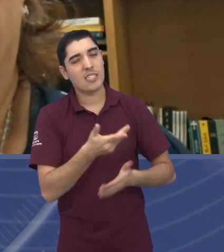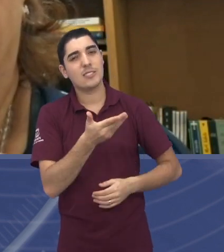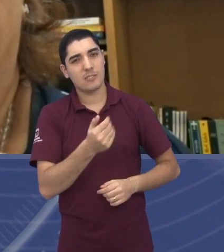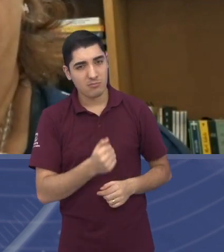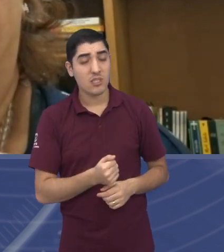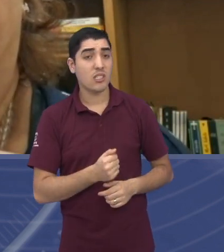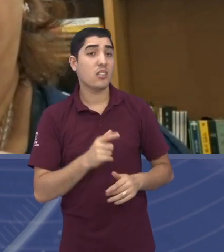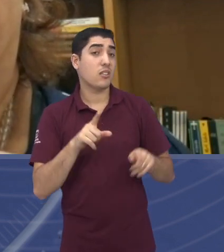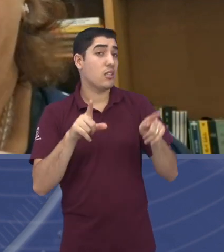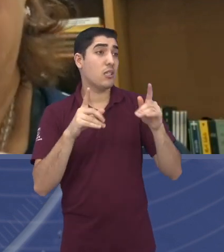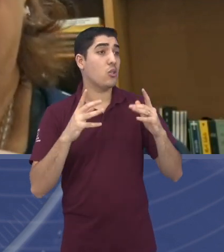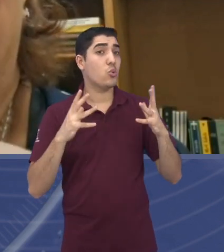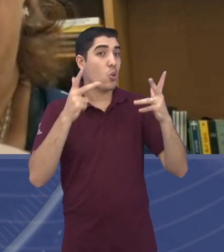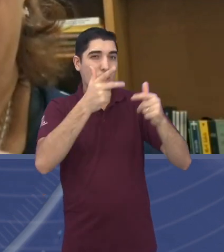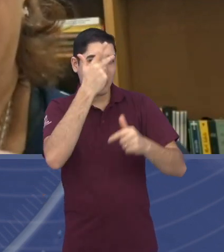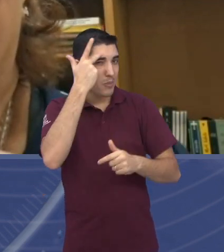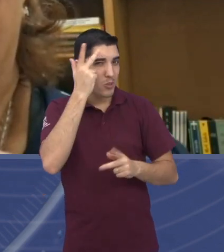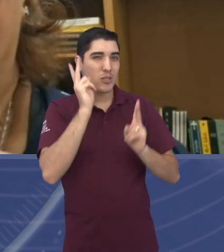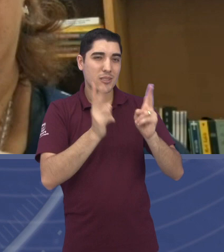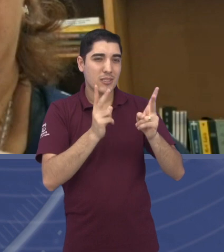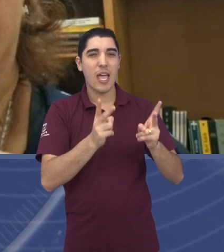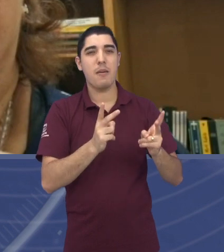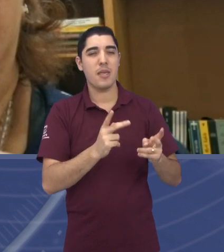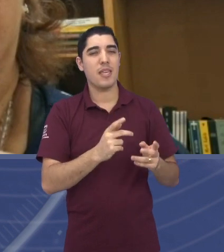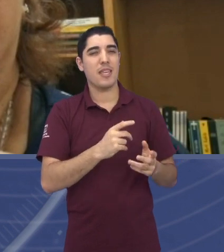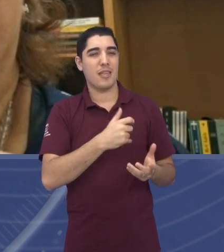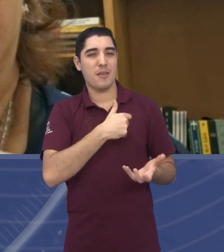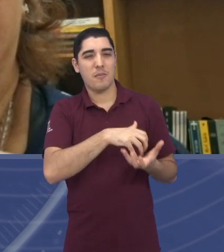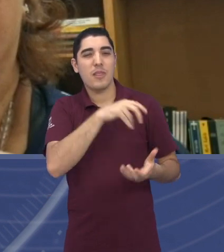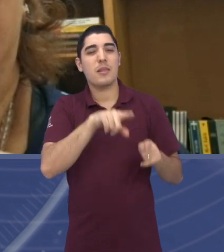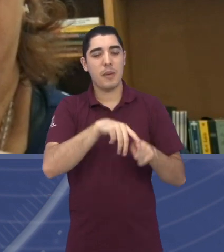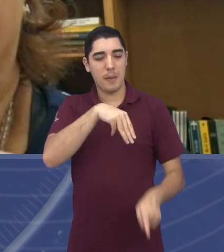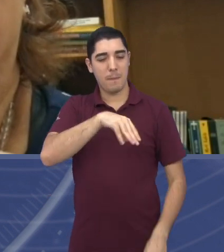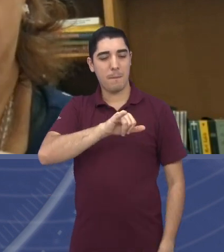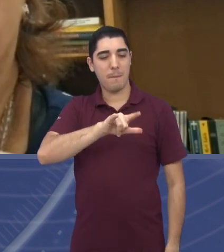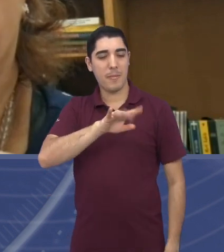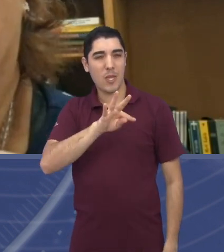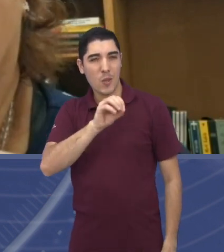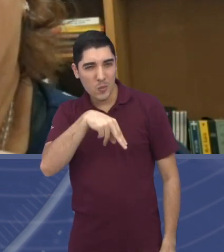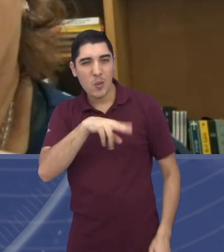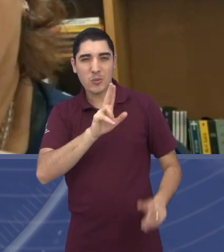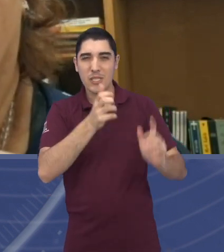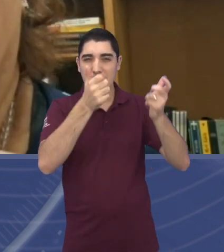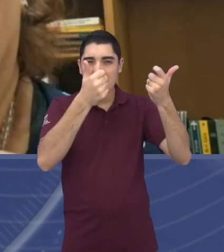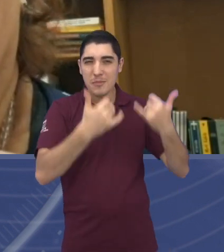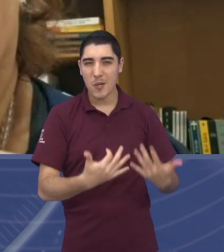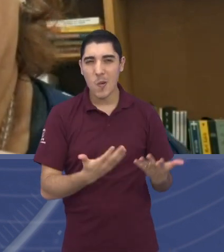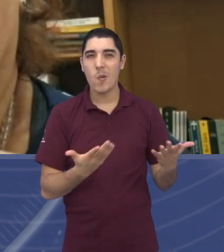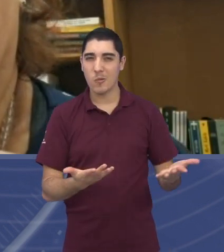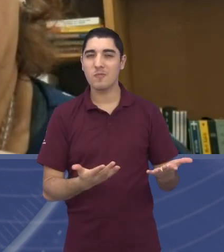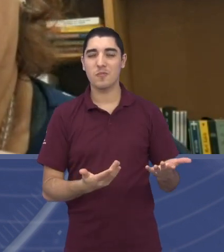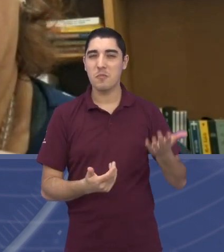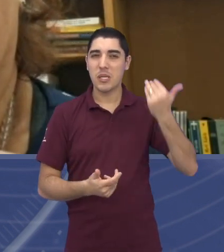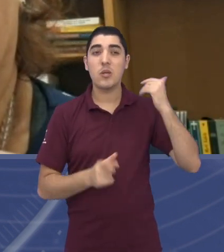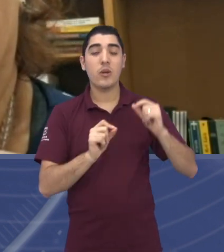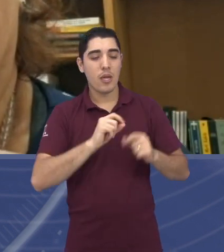sonhos, né, não envelhecem, como já dizia Milton Nascimento, Loborges, e a gente precisa aproveitar mesmo, né,